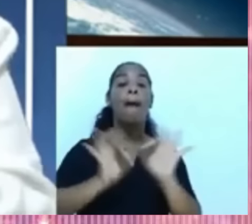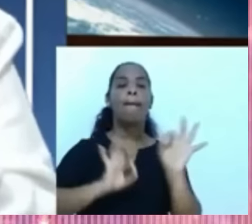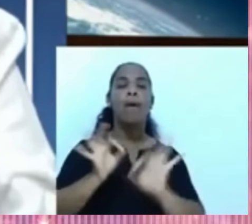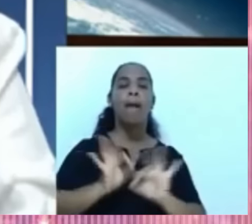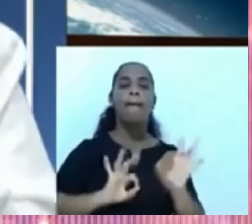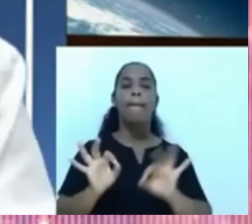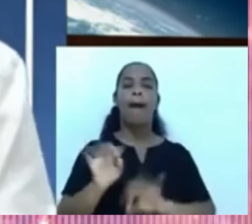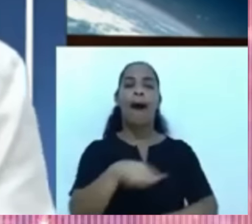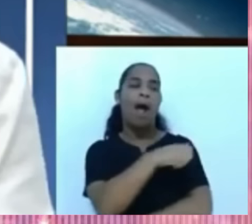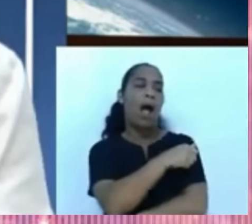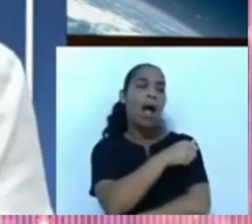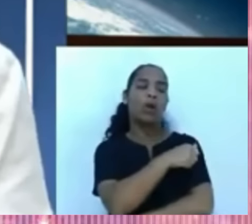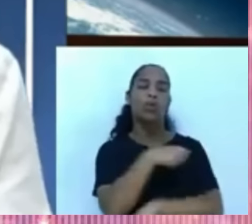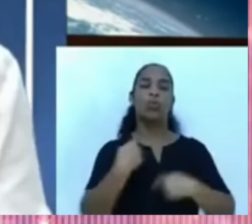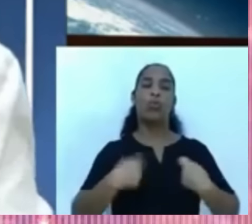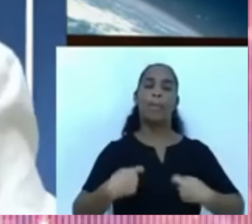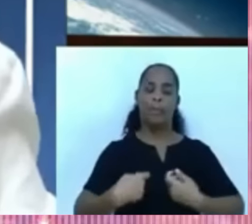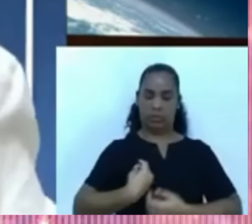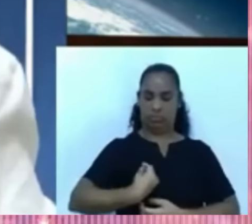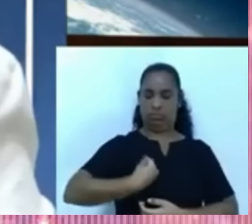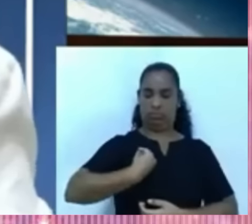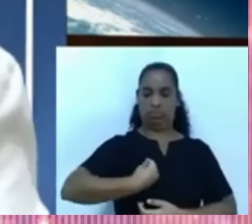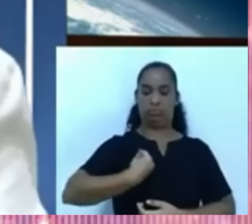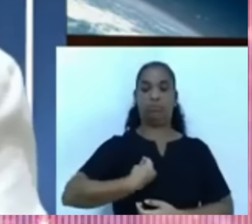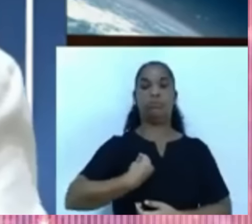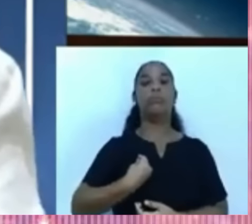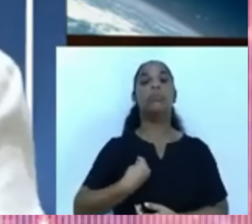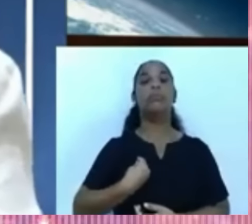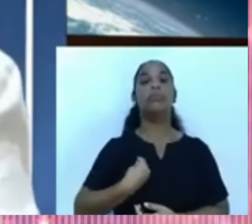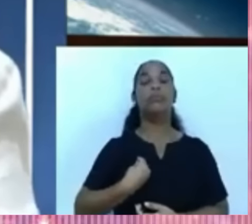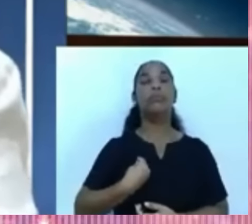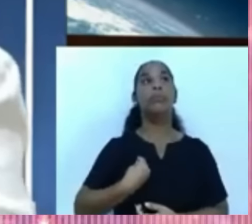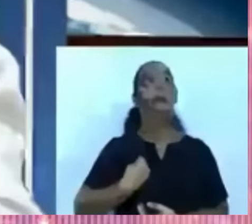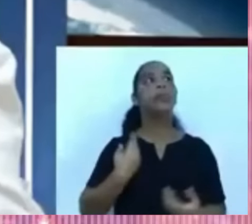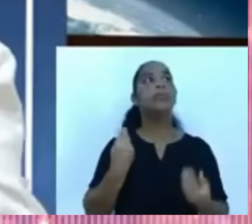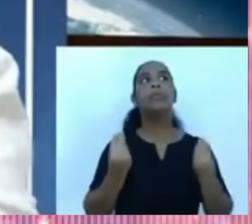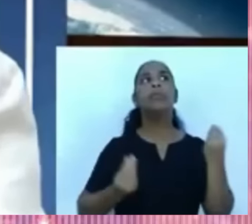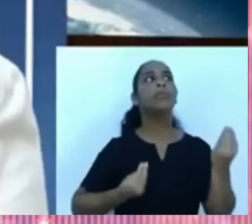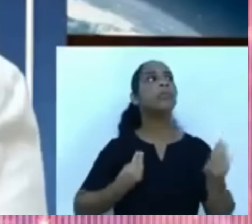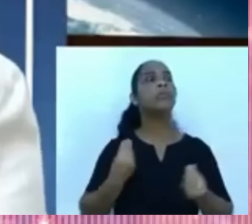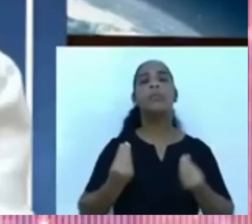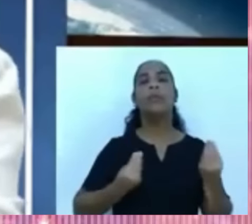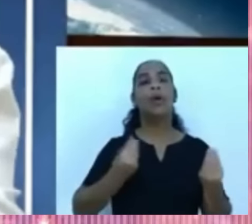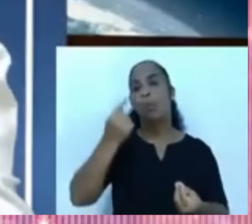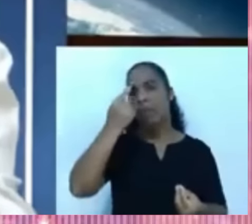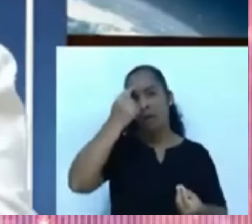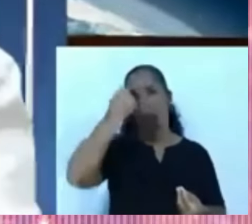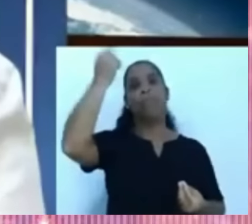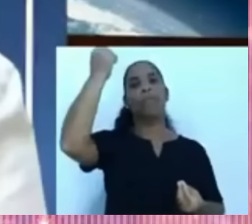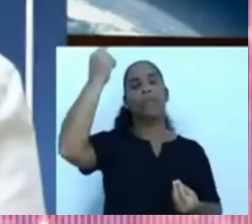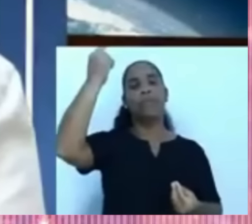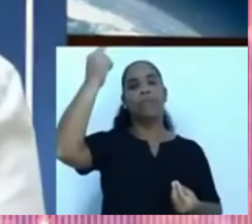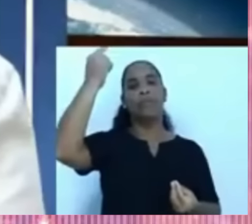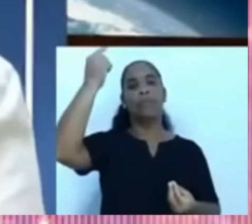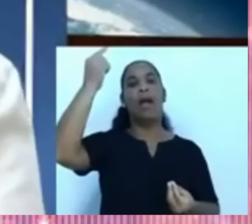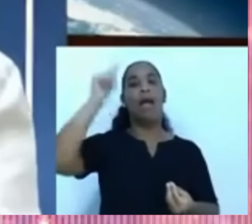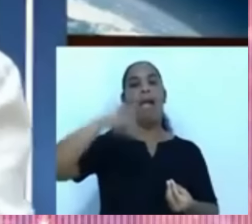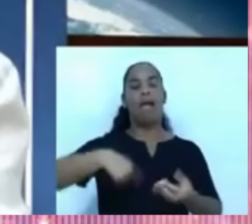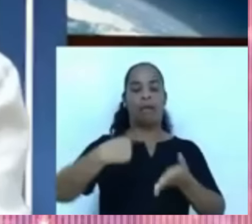a vida interior para que se tivesse uma ideia do que era a vida essencial o autoconhe